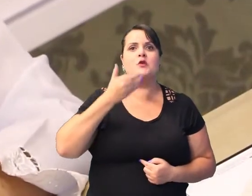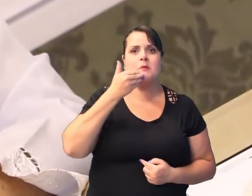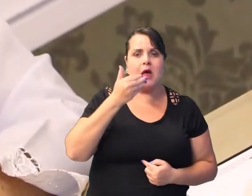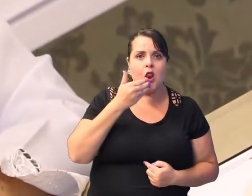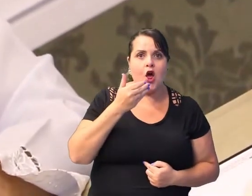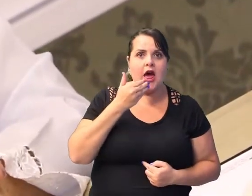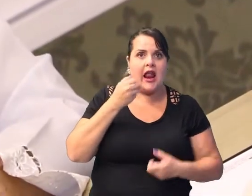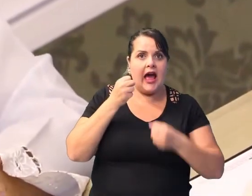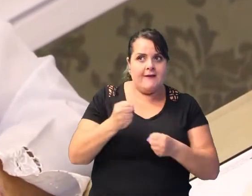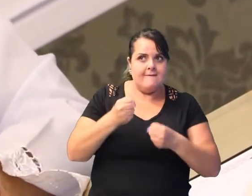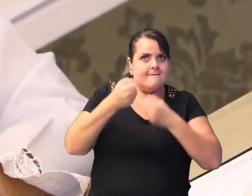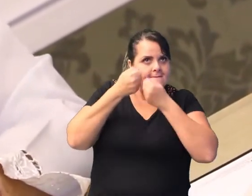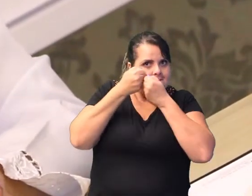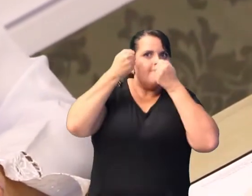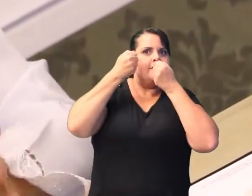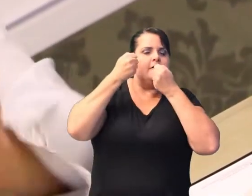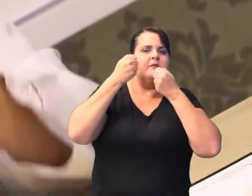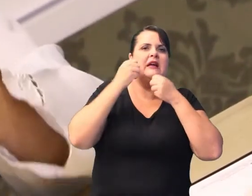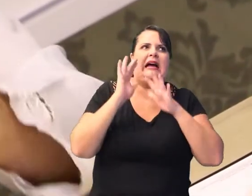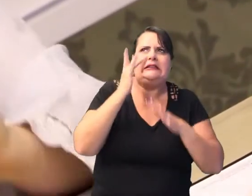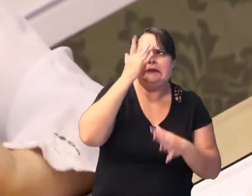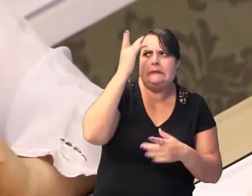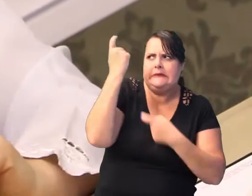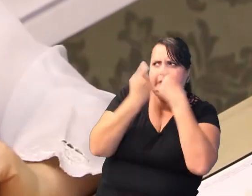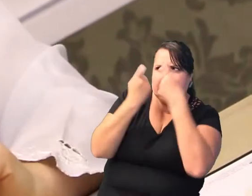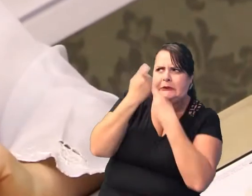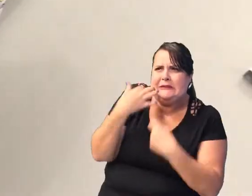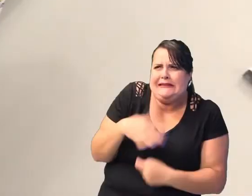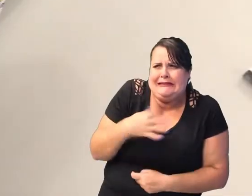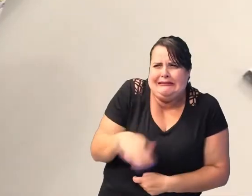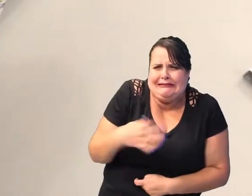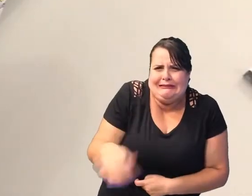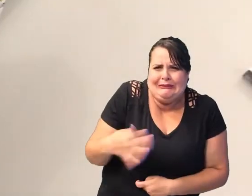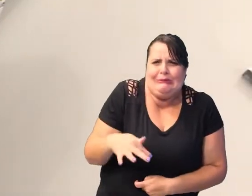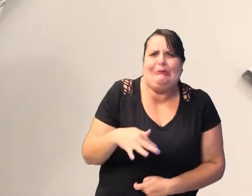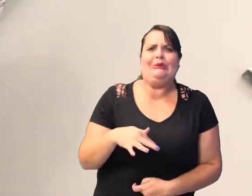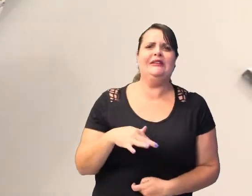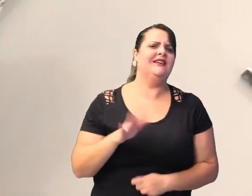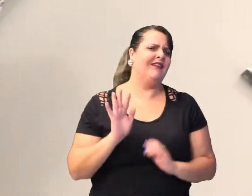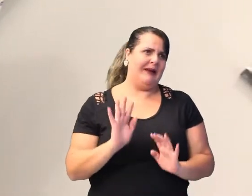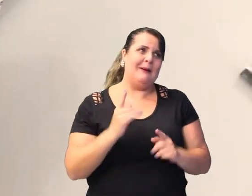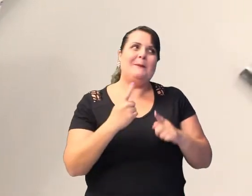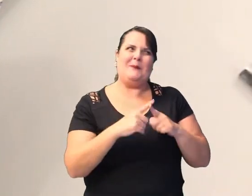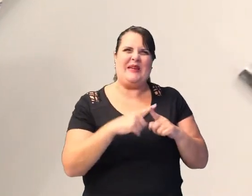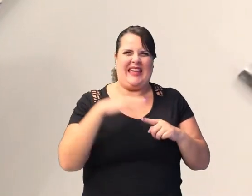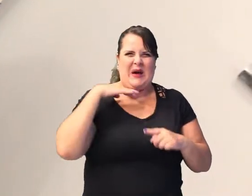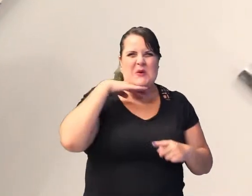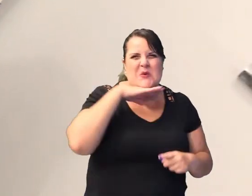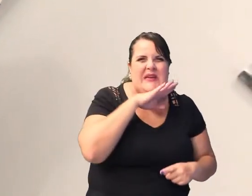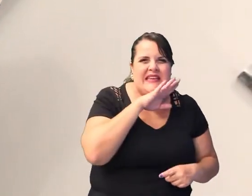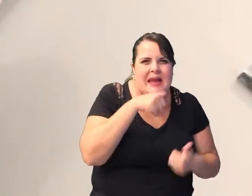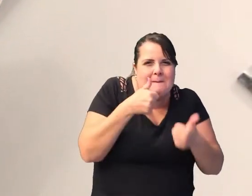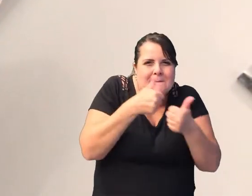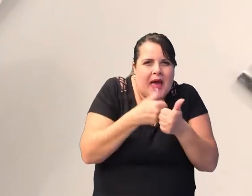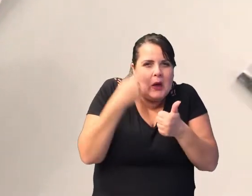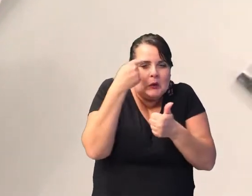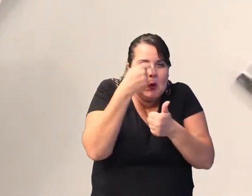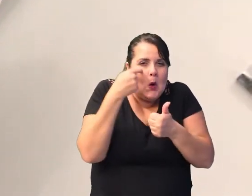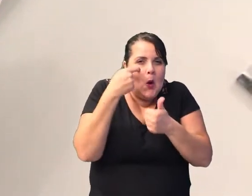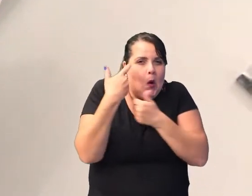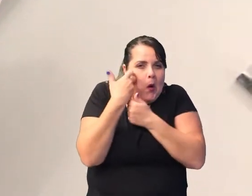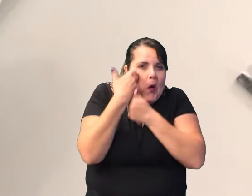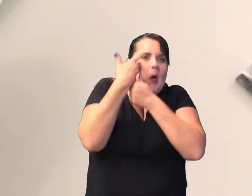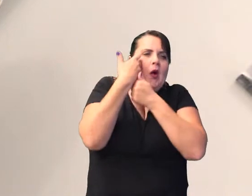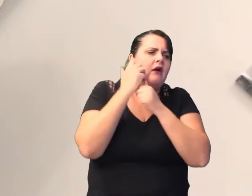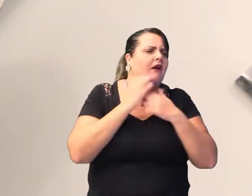coisa que me perguntam muito no consultório é ficar vou ficar appiah dói porque dá uma aflição é uma agulha tão pertinho do olho mas não se